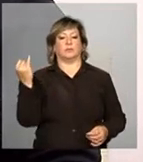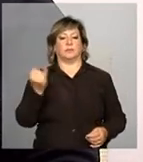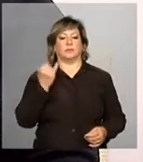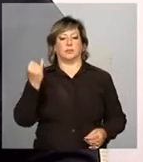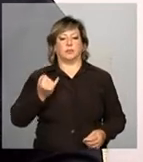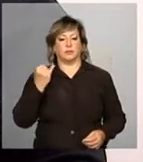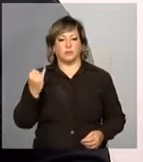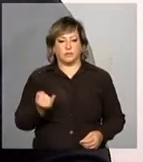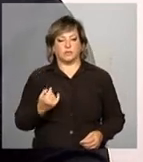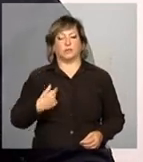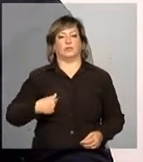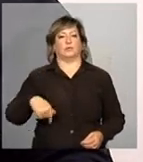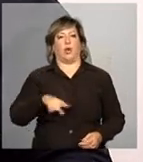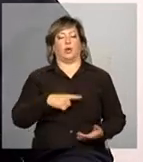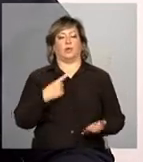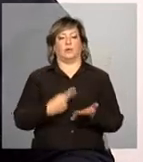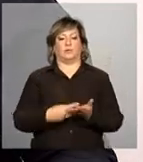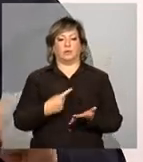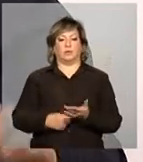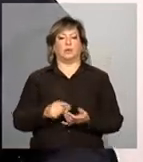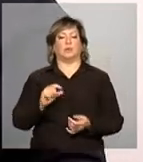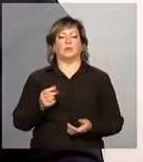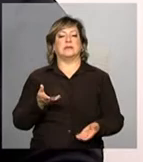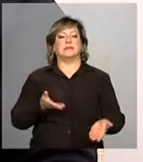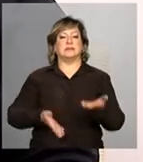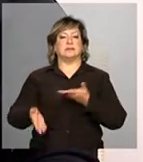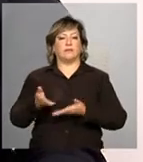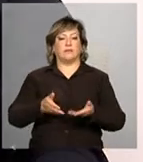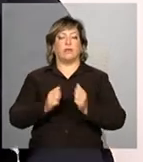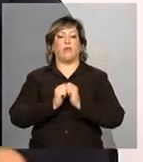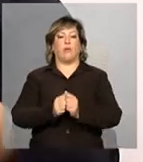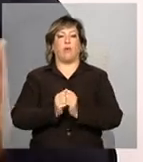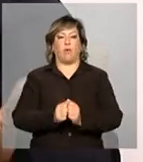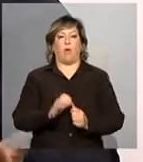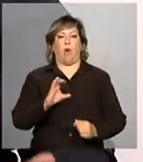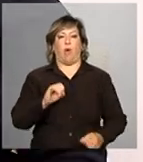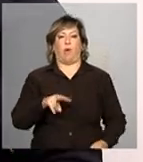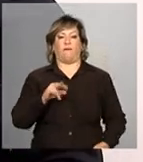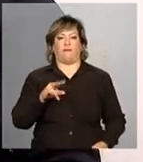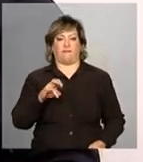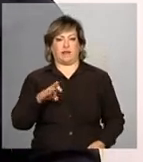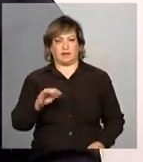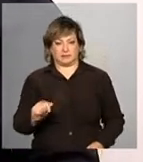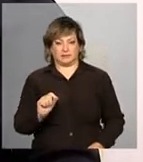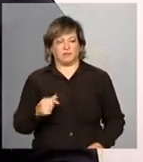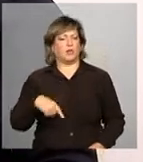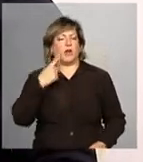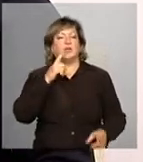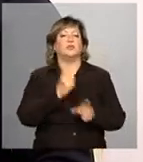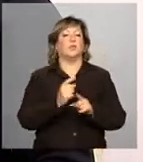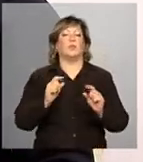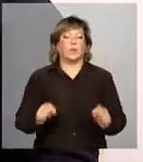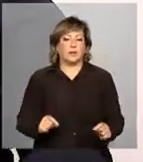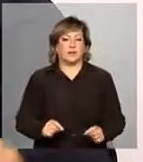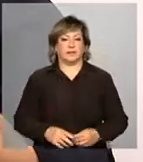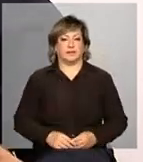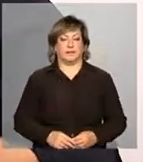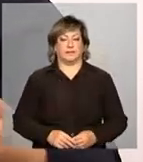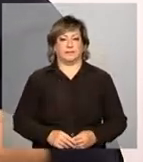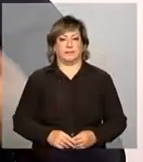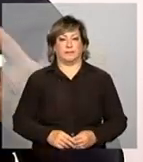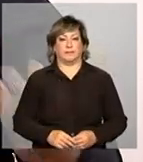também acordou é no serviços de convivência O que que a gente descobriu que é